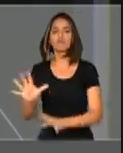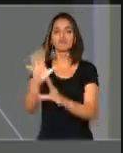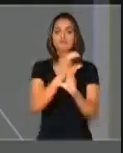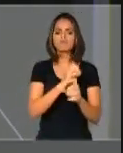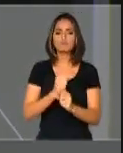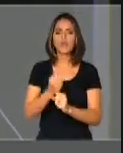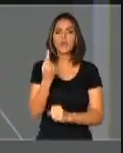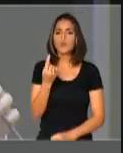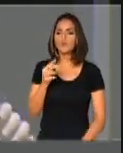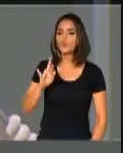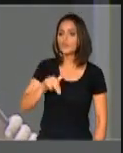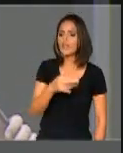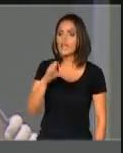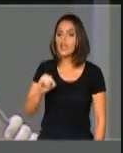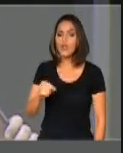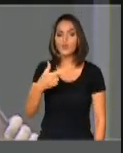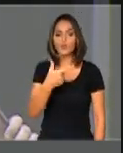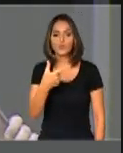de